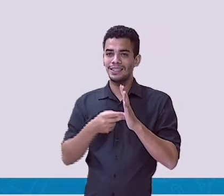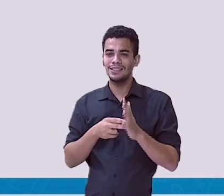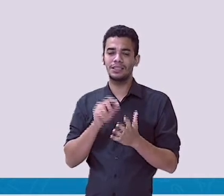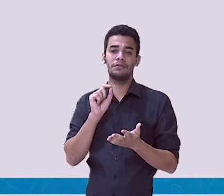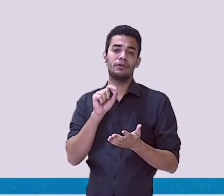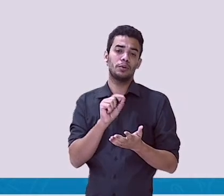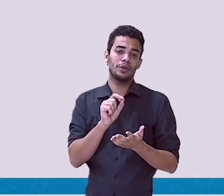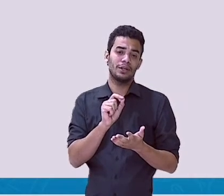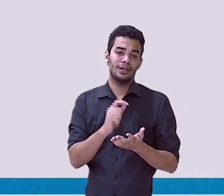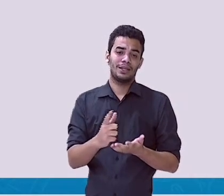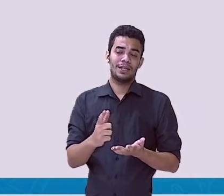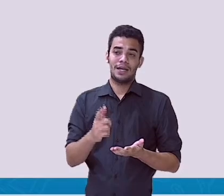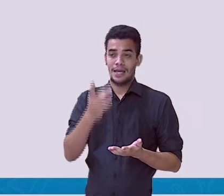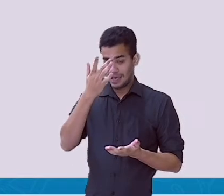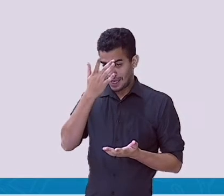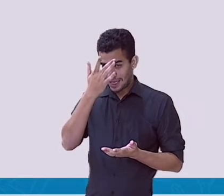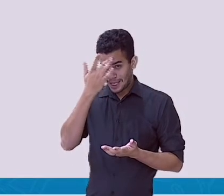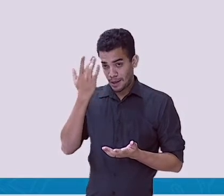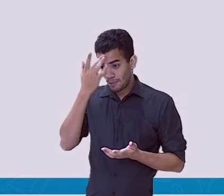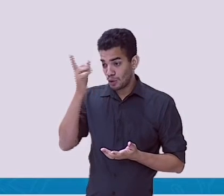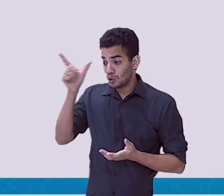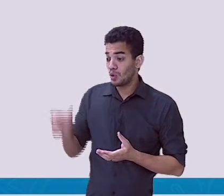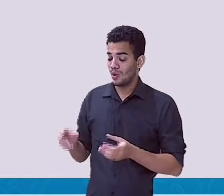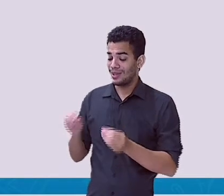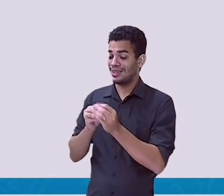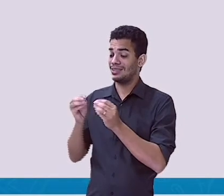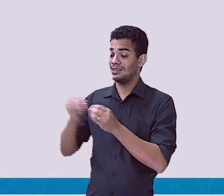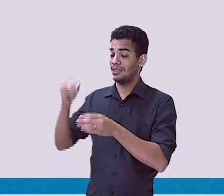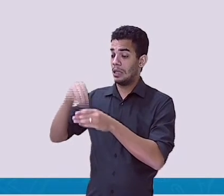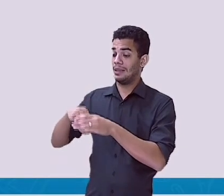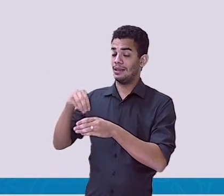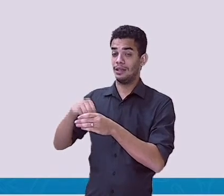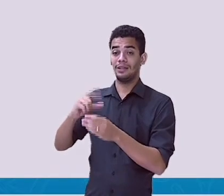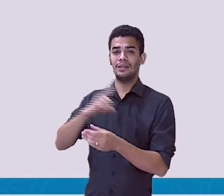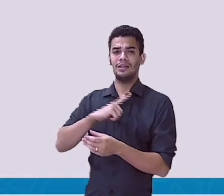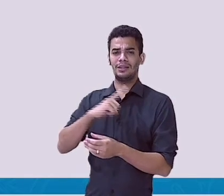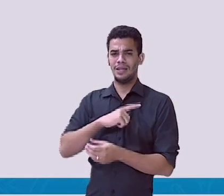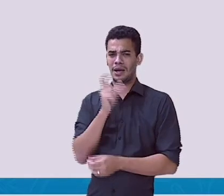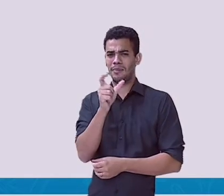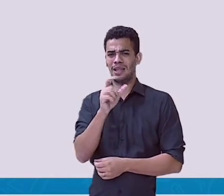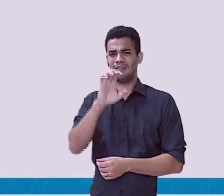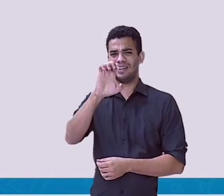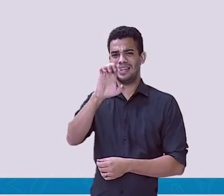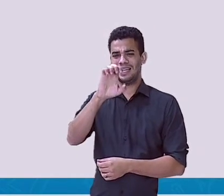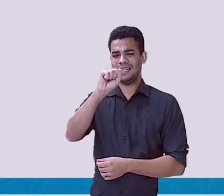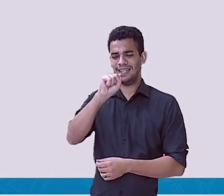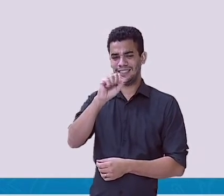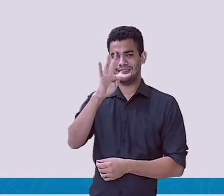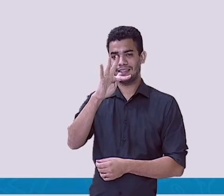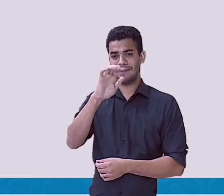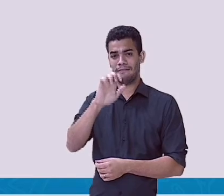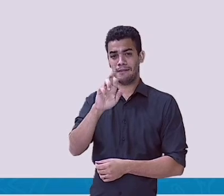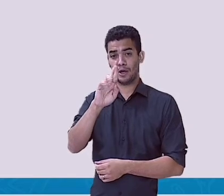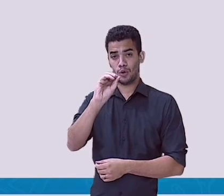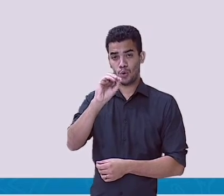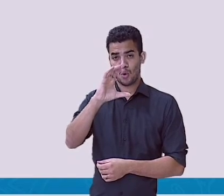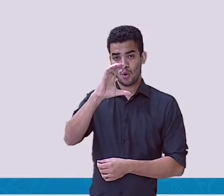esferocitose. É uma modificação das hemácias que traz danos para essa